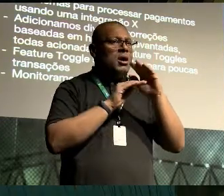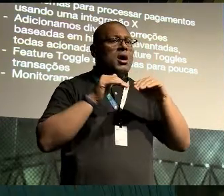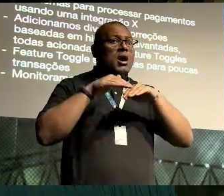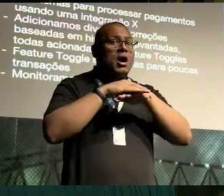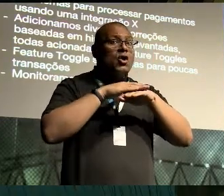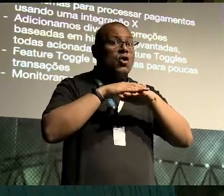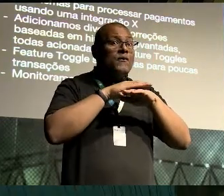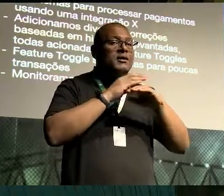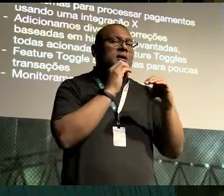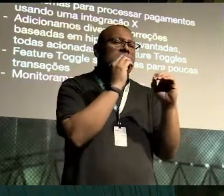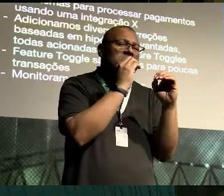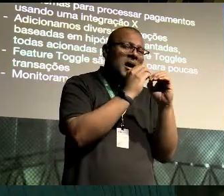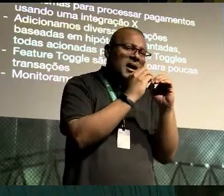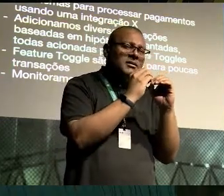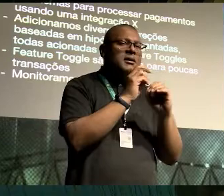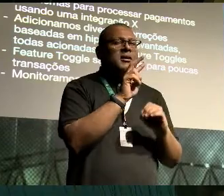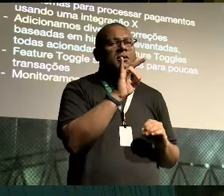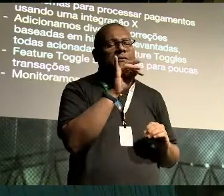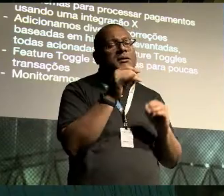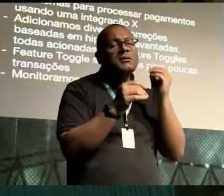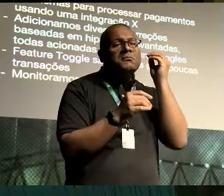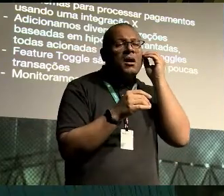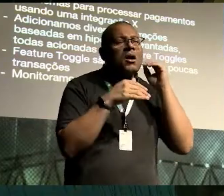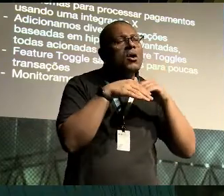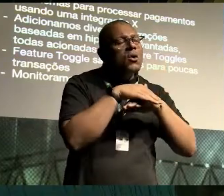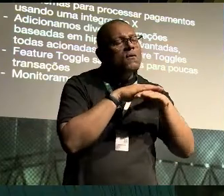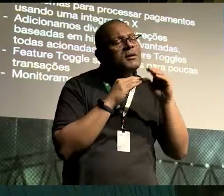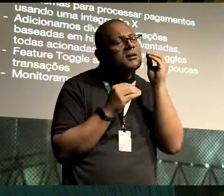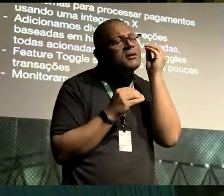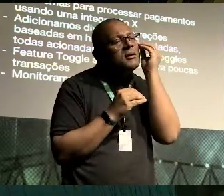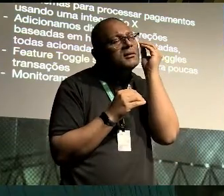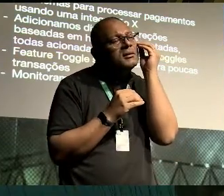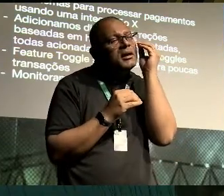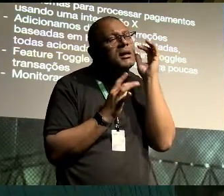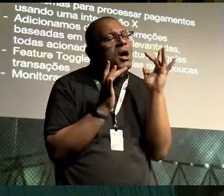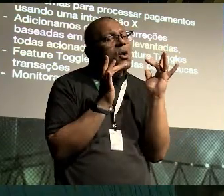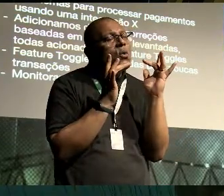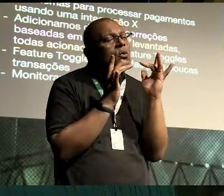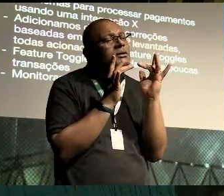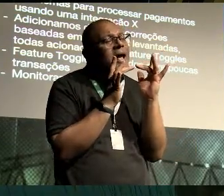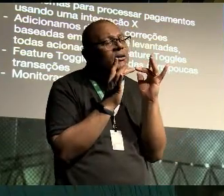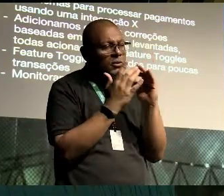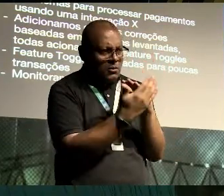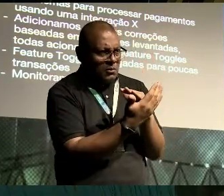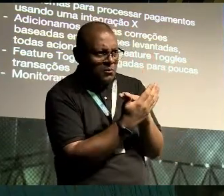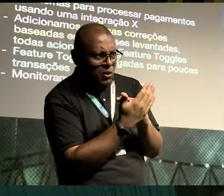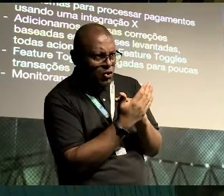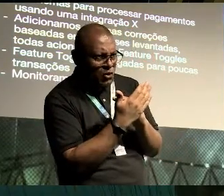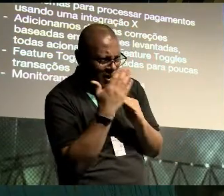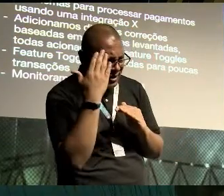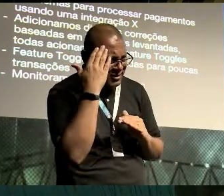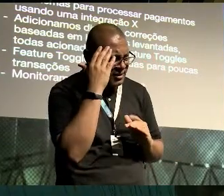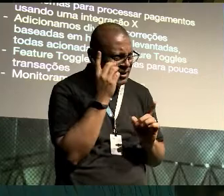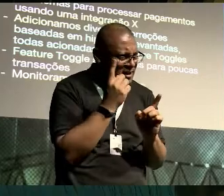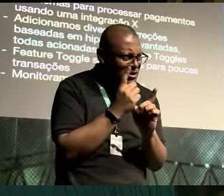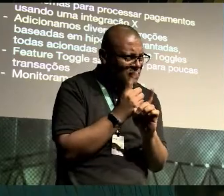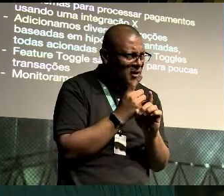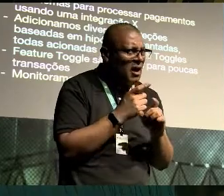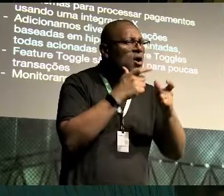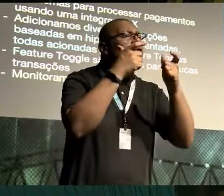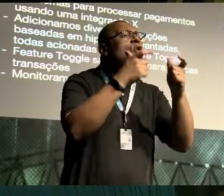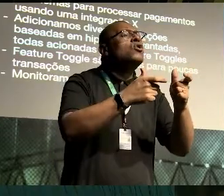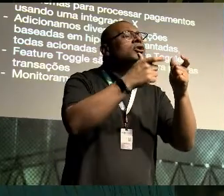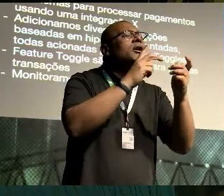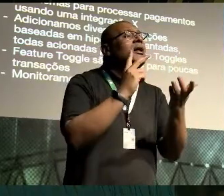com a bandeira, olha o manual da bandeira, tenta fazer o contato com alguns emissores, em alguns cenários, se a gente conseguir identificar que é um emissor